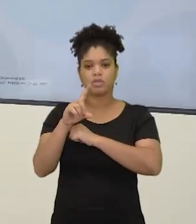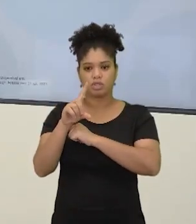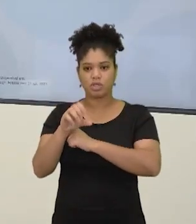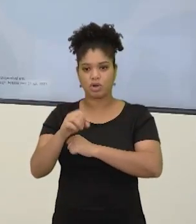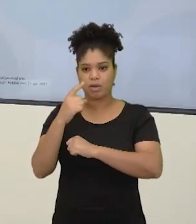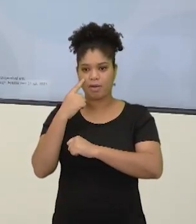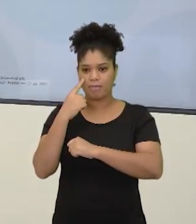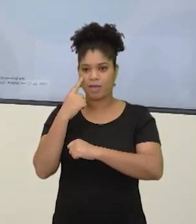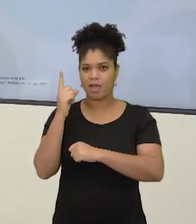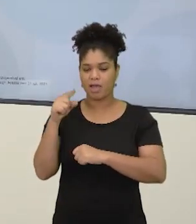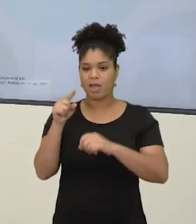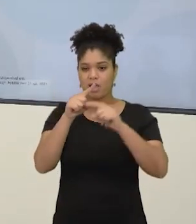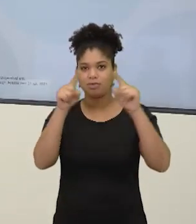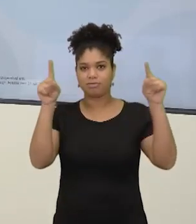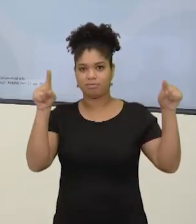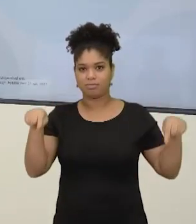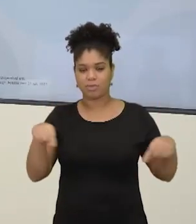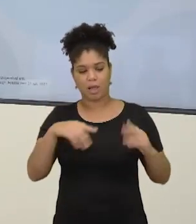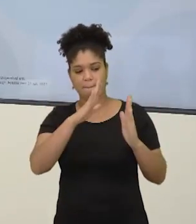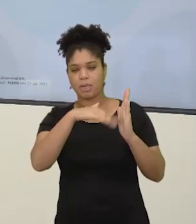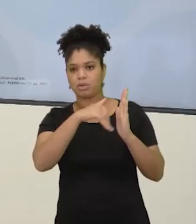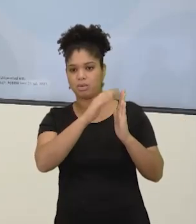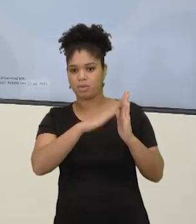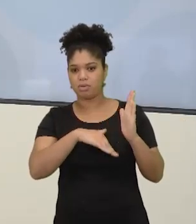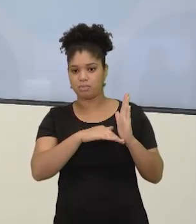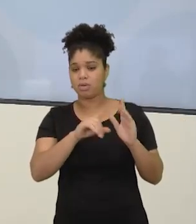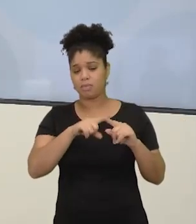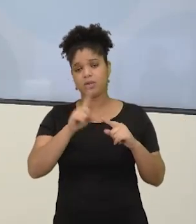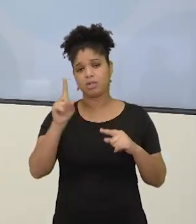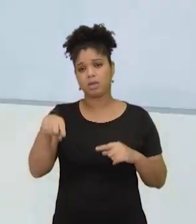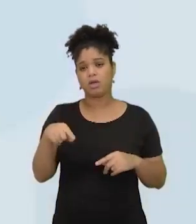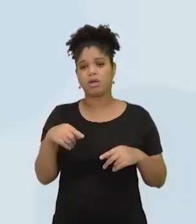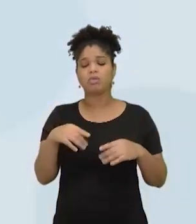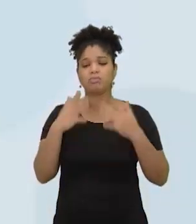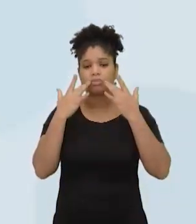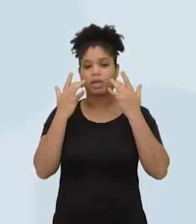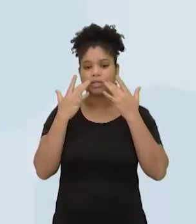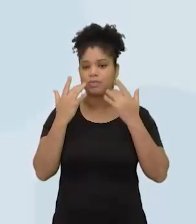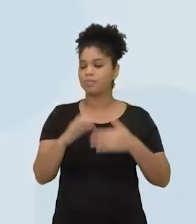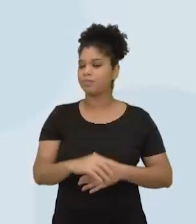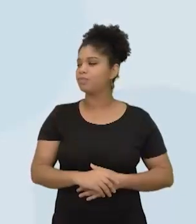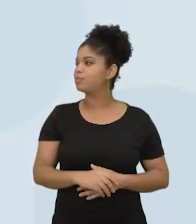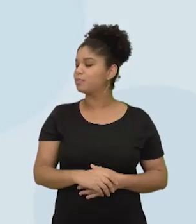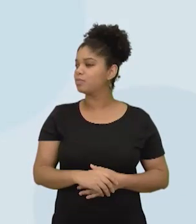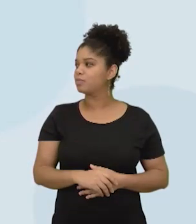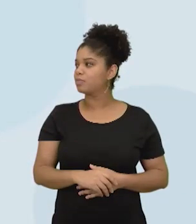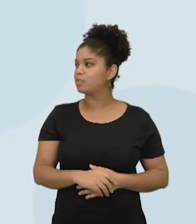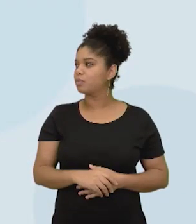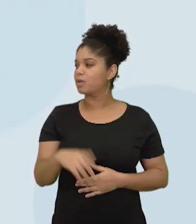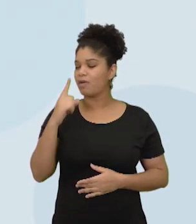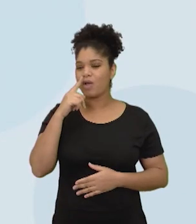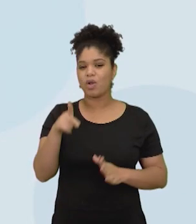quadro é de 1919, mas é um Teatro São José. O Engenho de Mandioca,